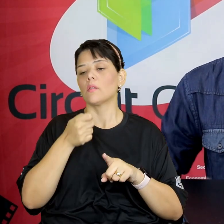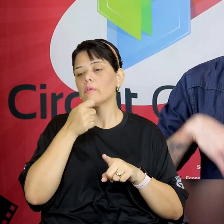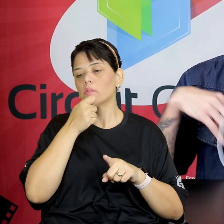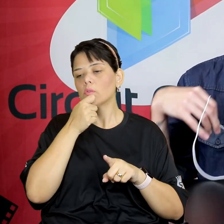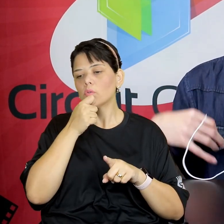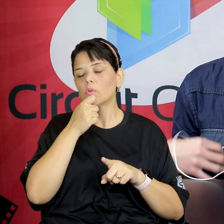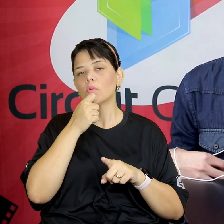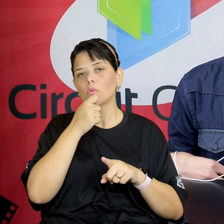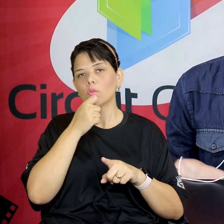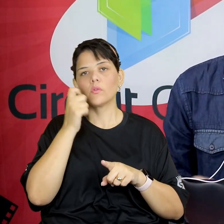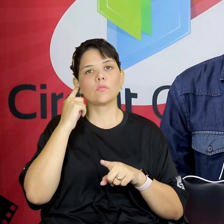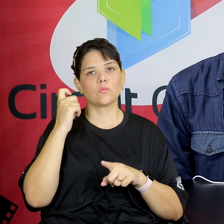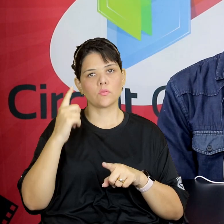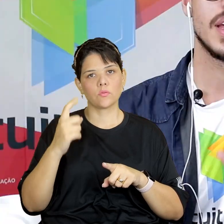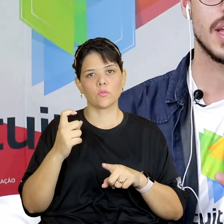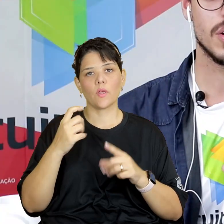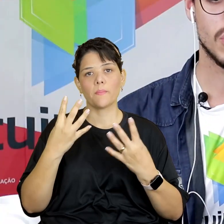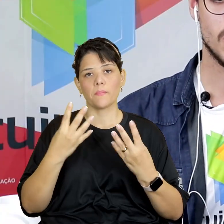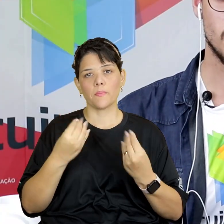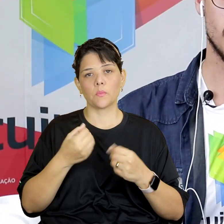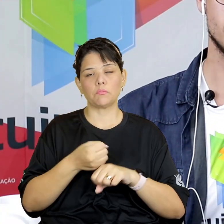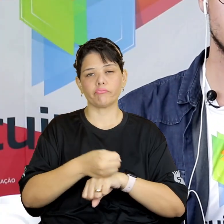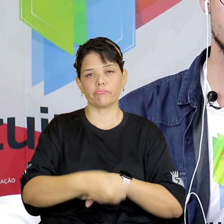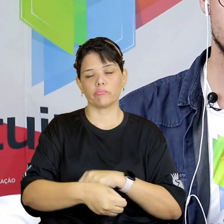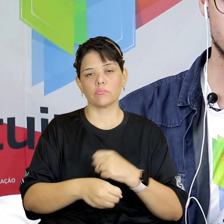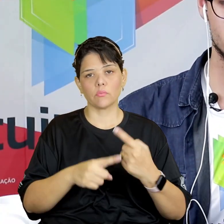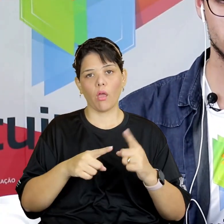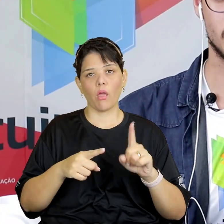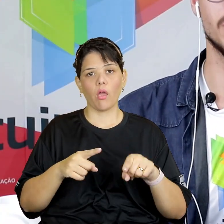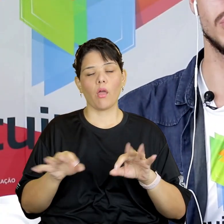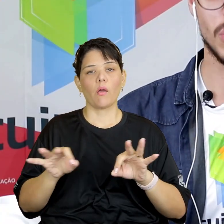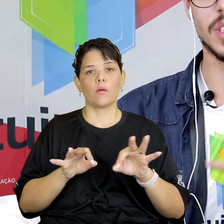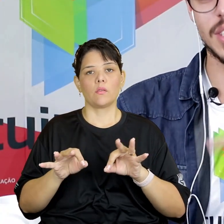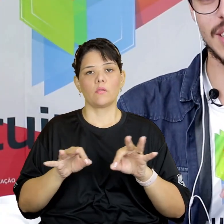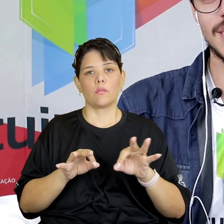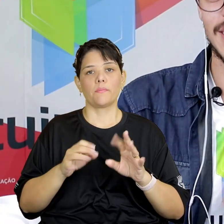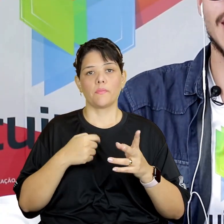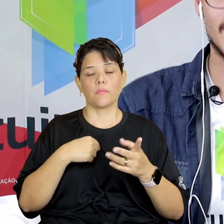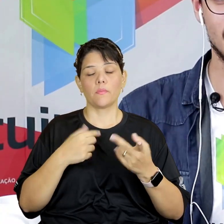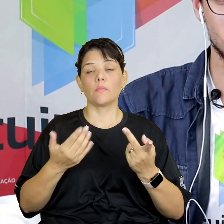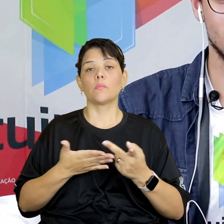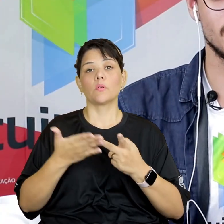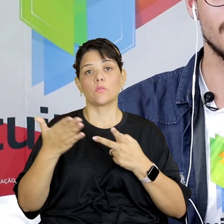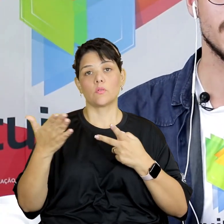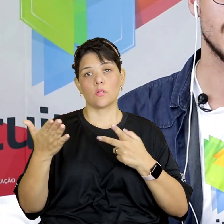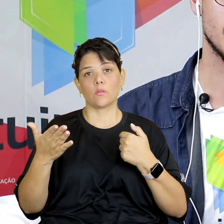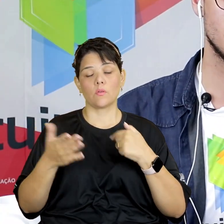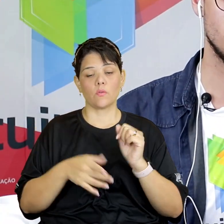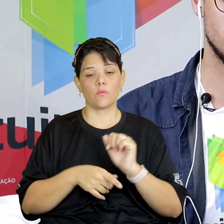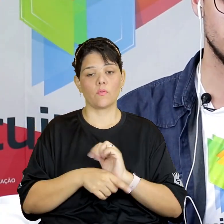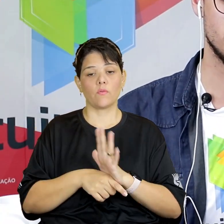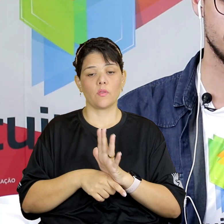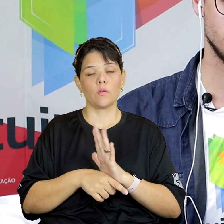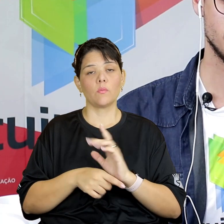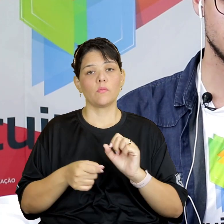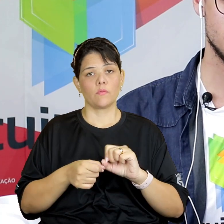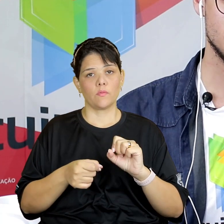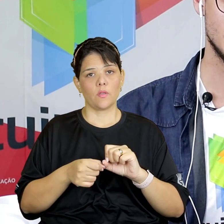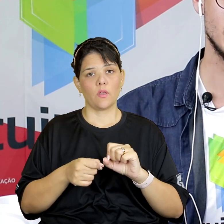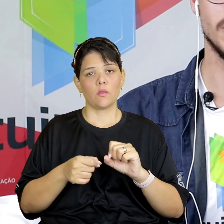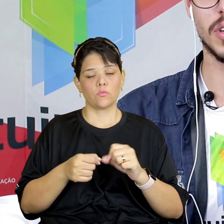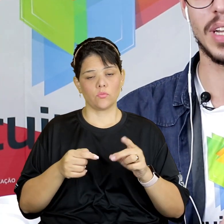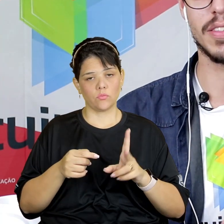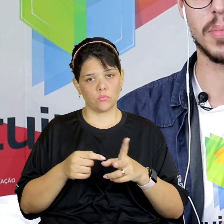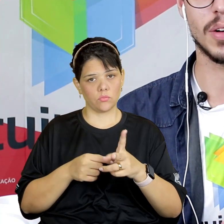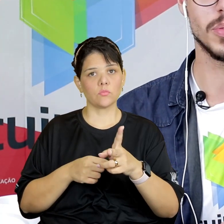brutal de organizar todo o material. Eu estou com um projeto de um filme que eu estou editando, está em andamento, então